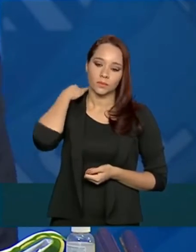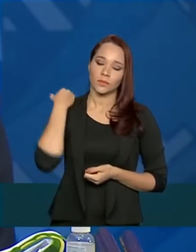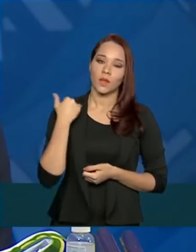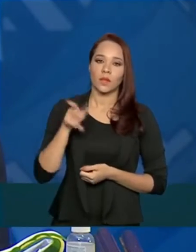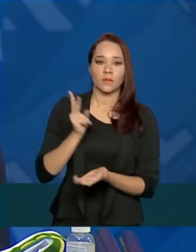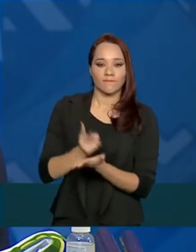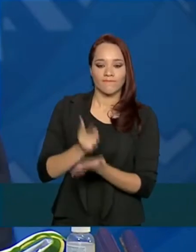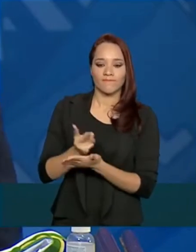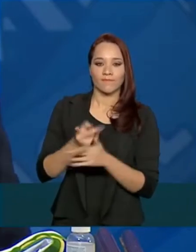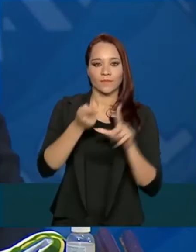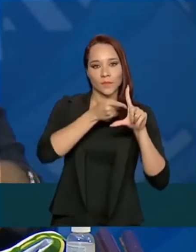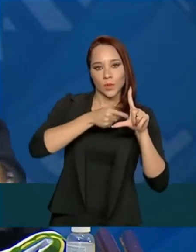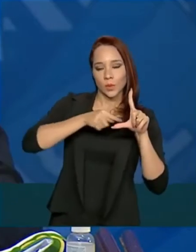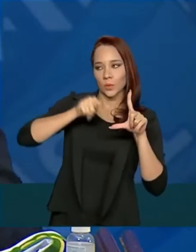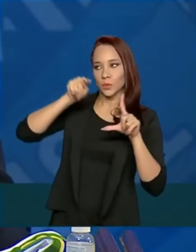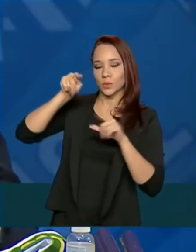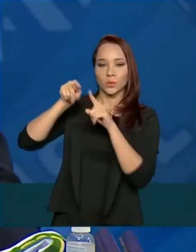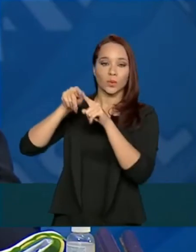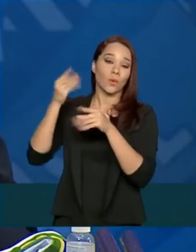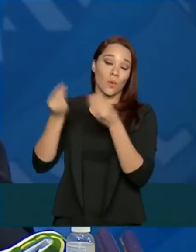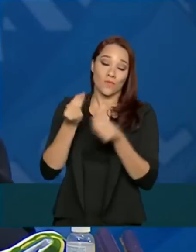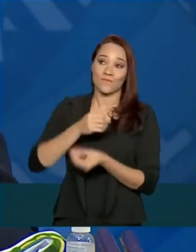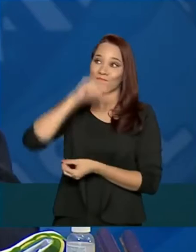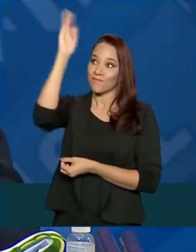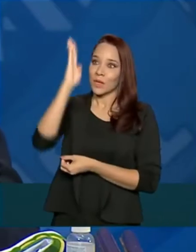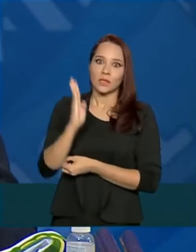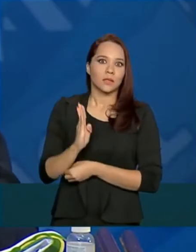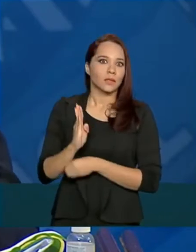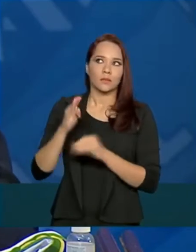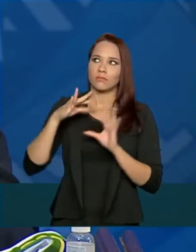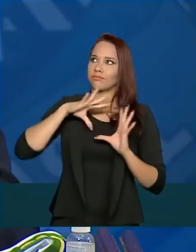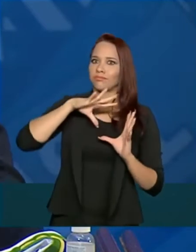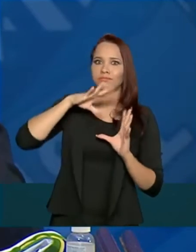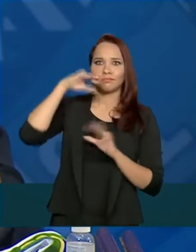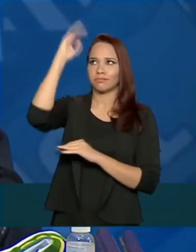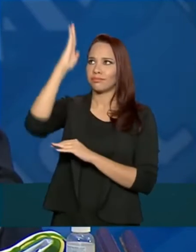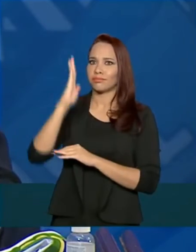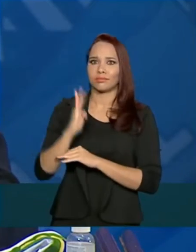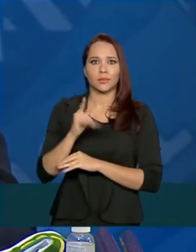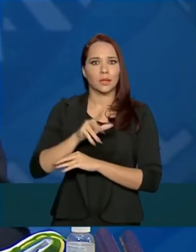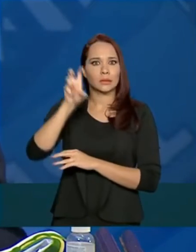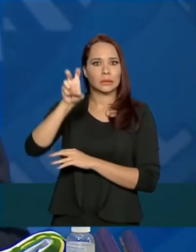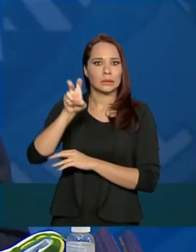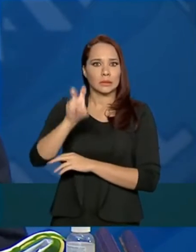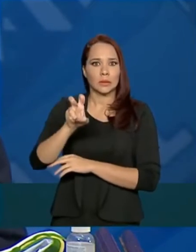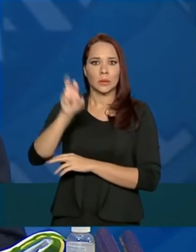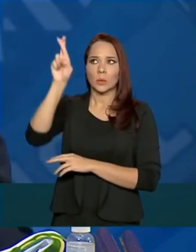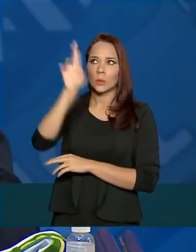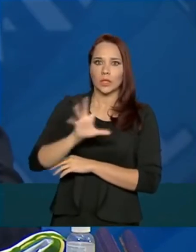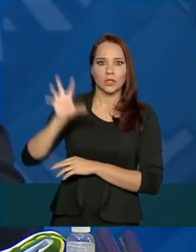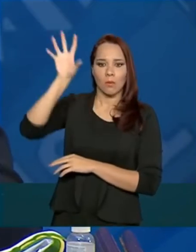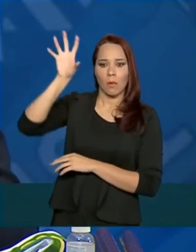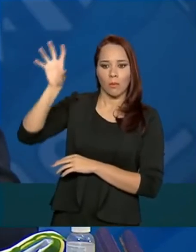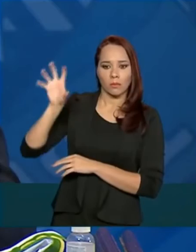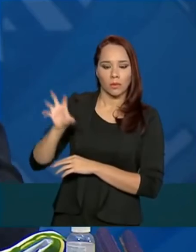curva, agora, como nós somos um país grande, né, um imenso, continental, né, com 5 grandes regiões, né, com